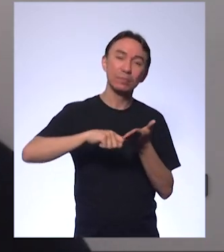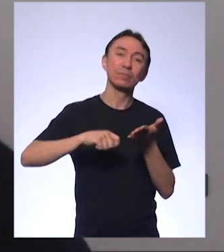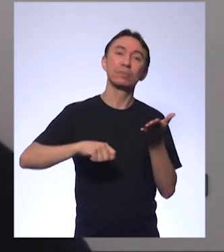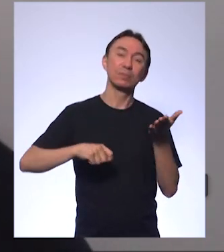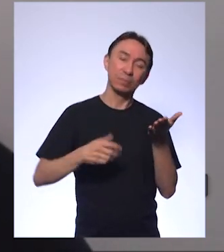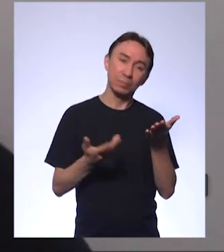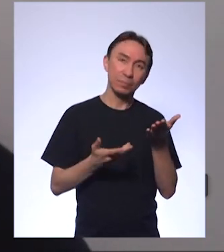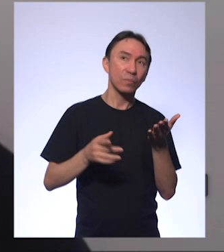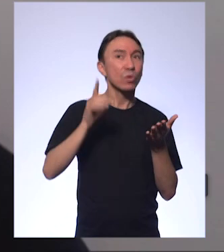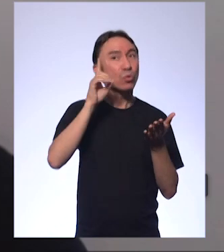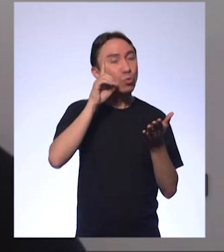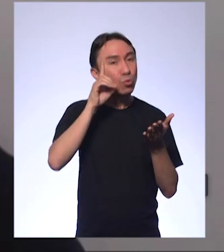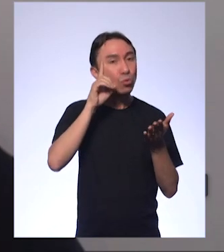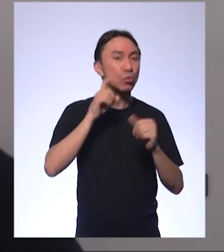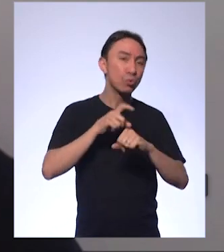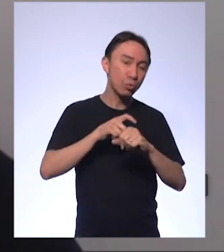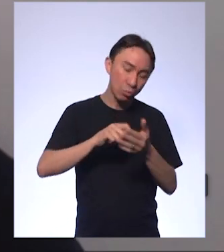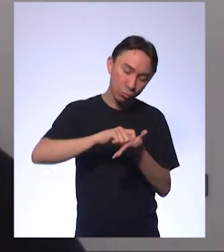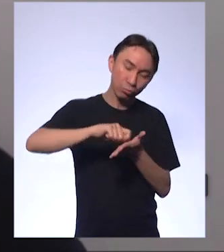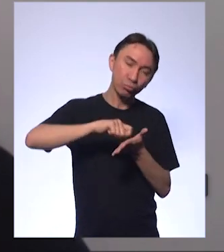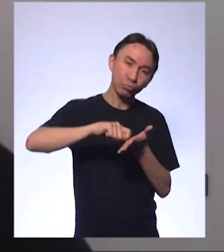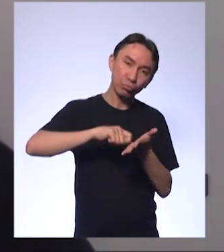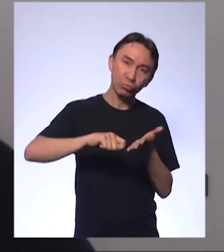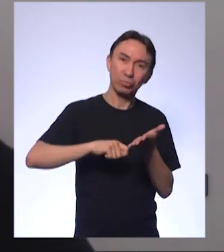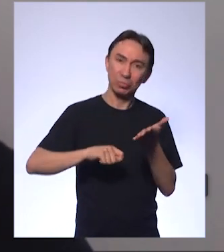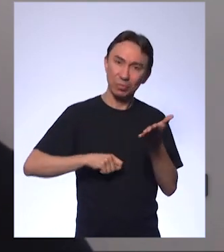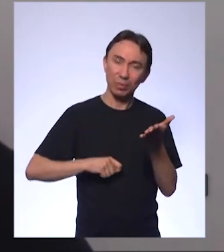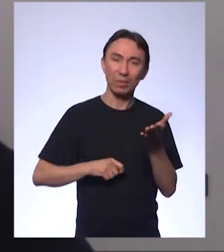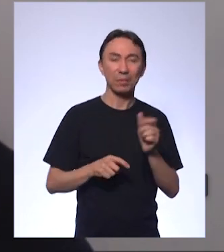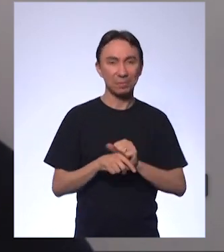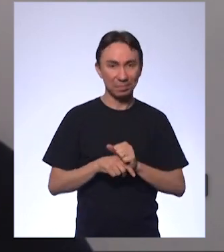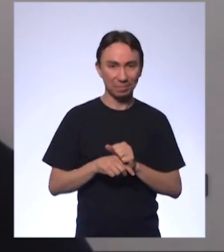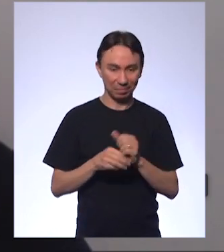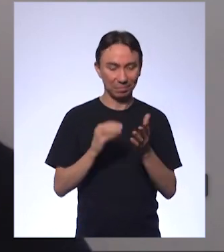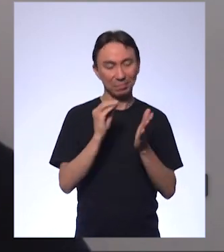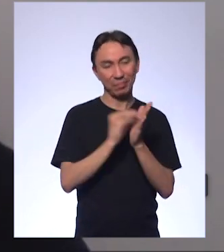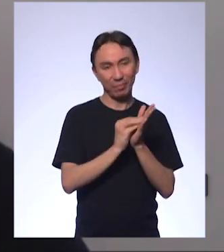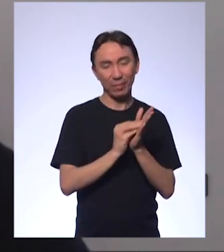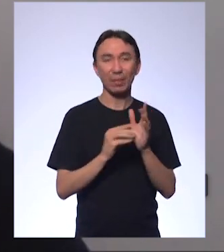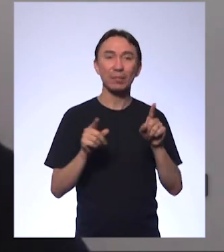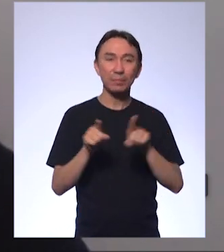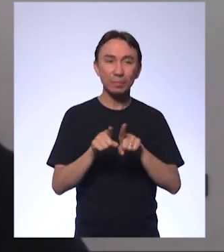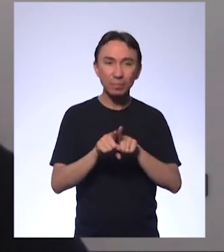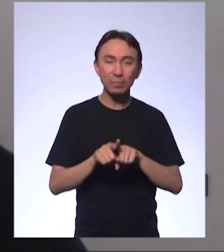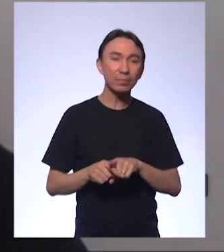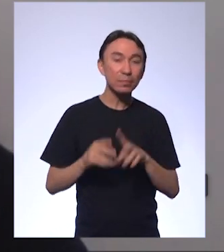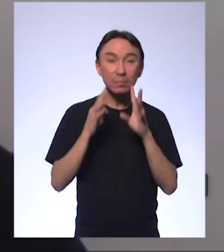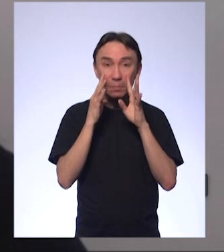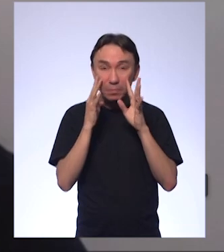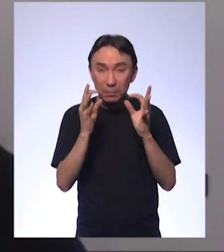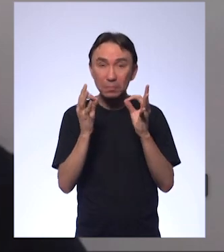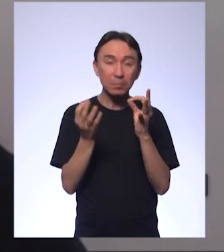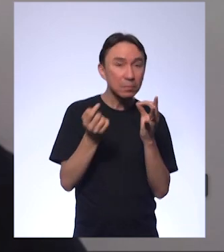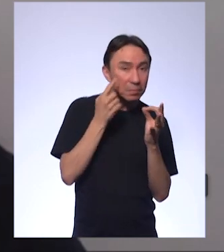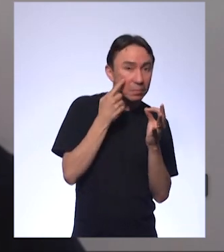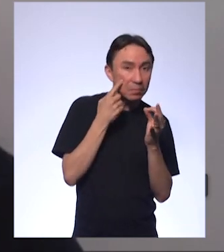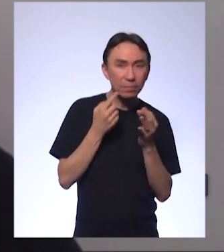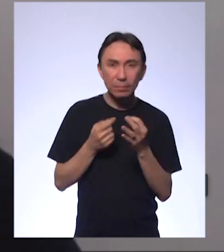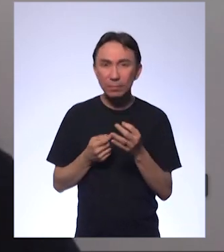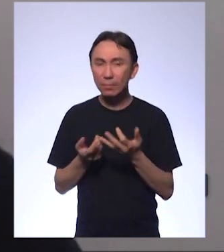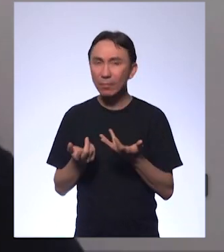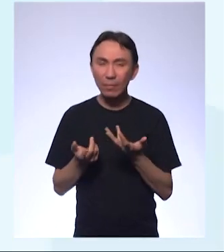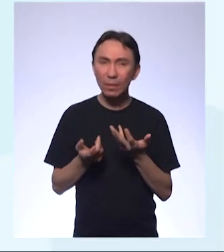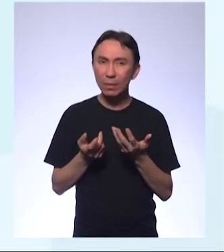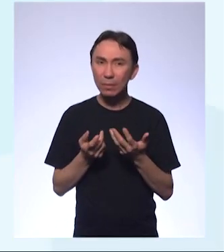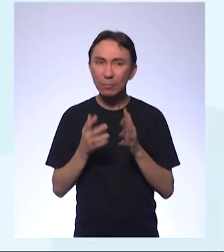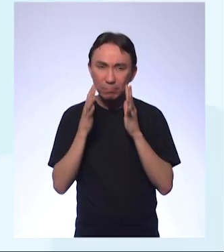data, e o componente curricular. E também prestar atenção fazendo seus registros, né, que acharem mais